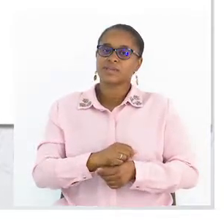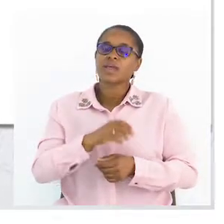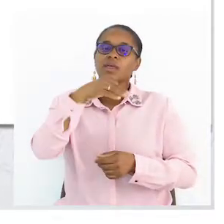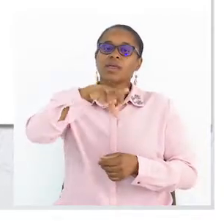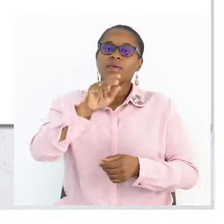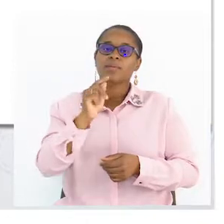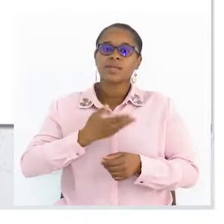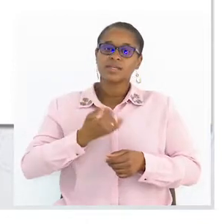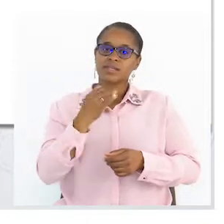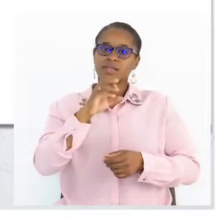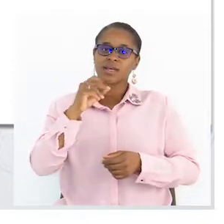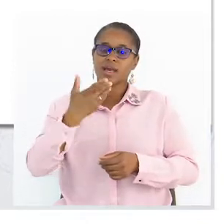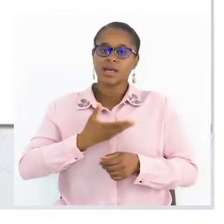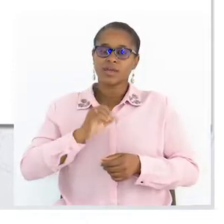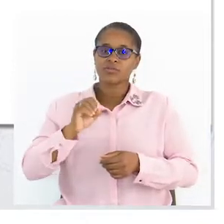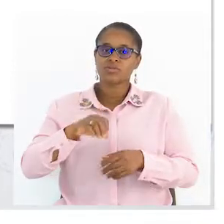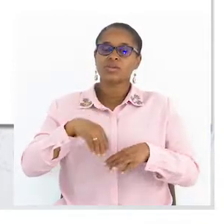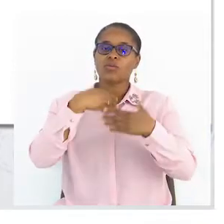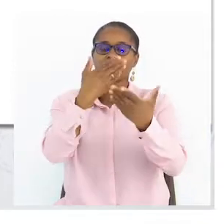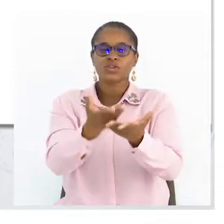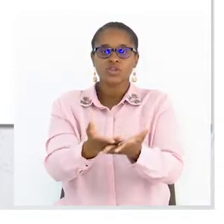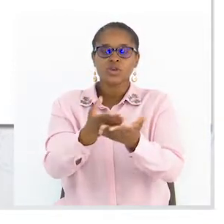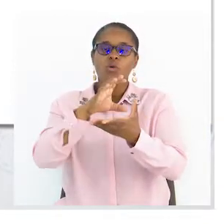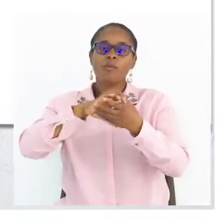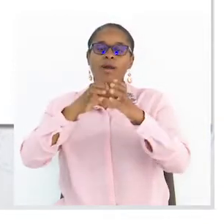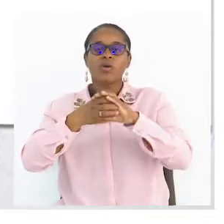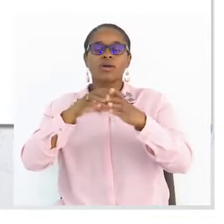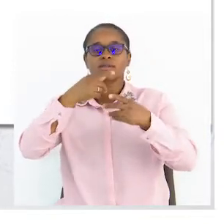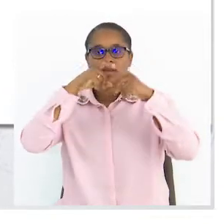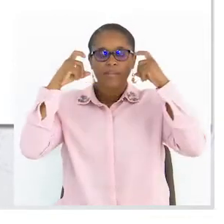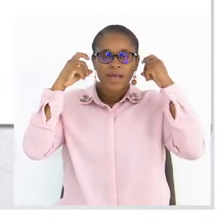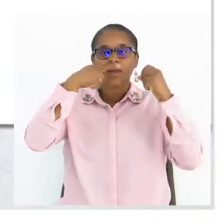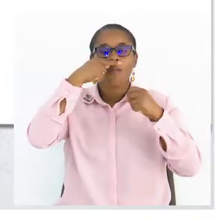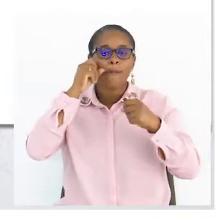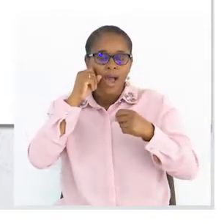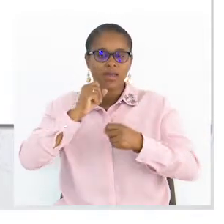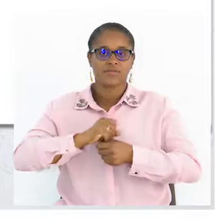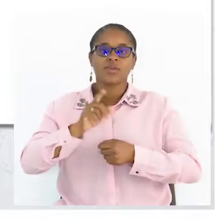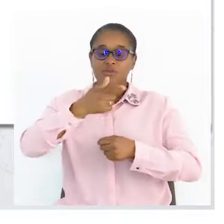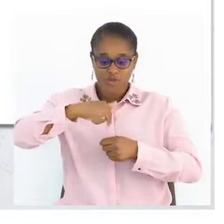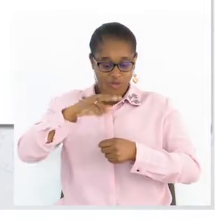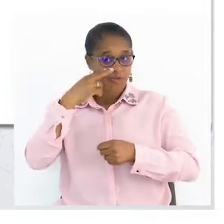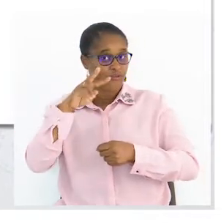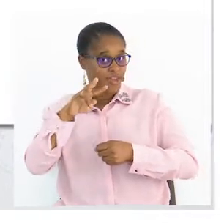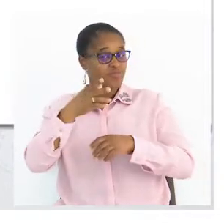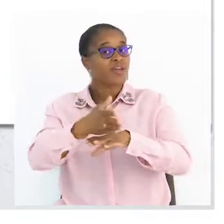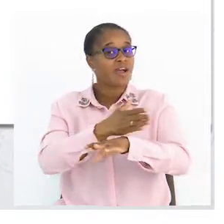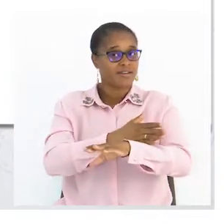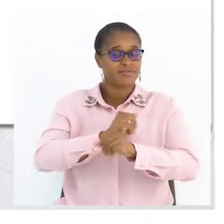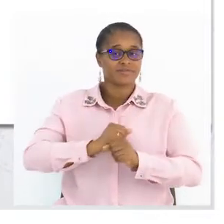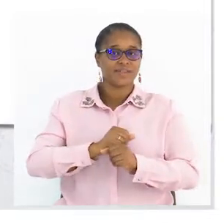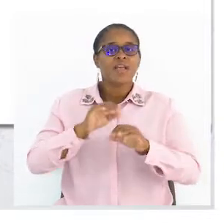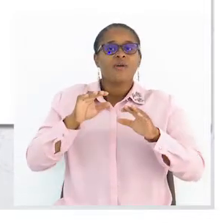O predicado é ofereceu um pacote de máscara ao pai. Foi o que nós vimos há bocado. Qual